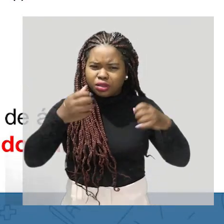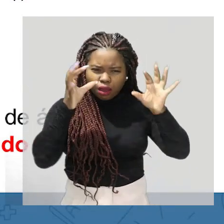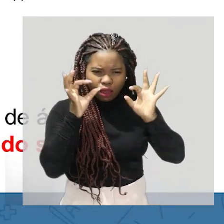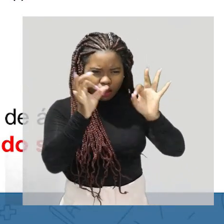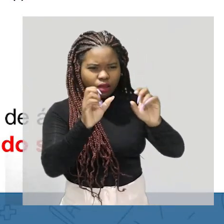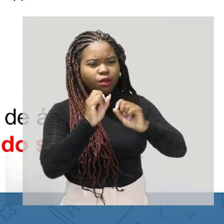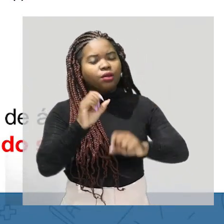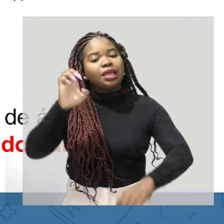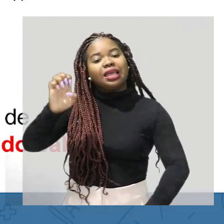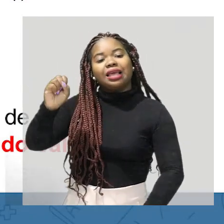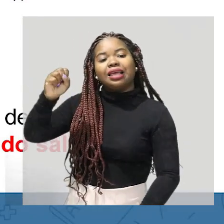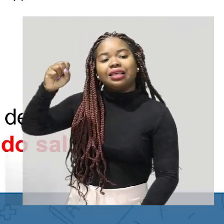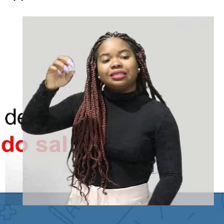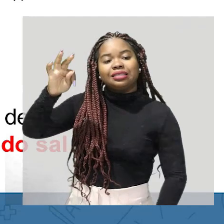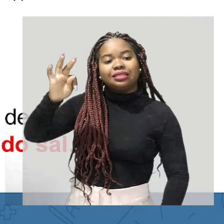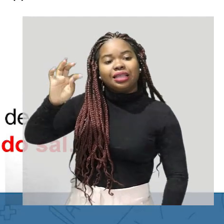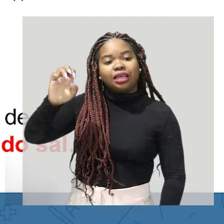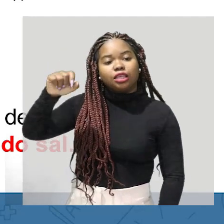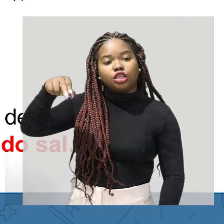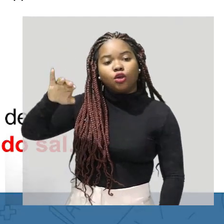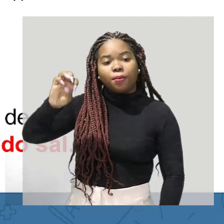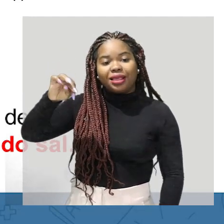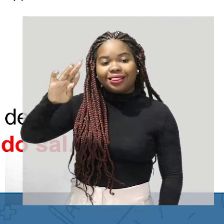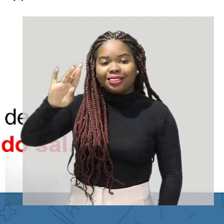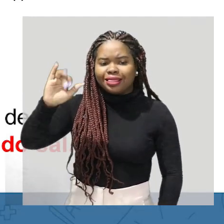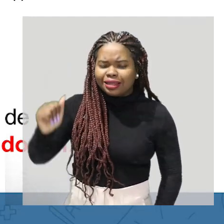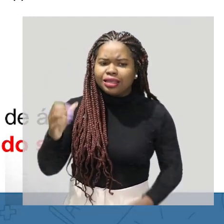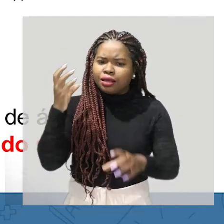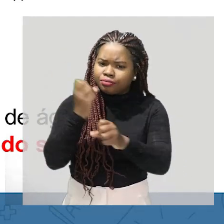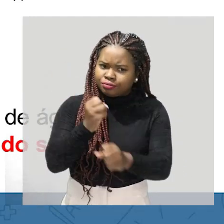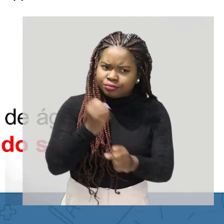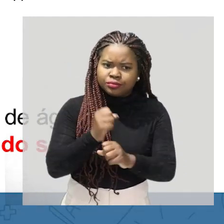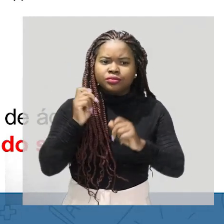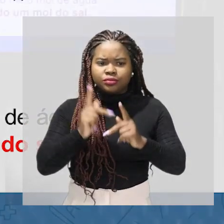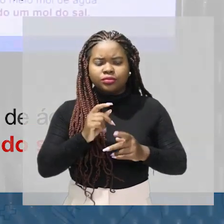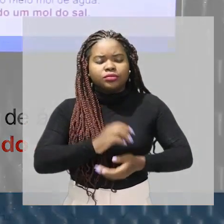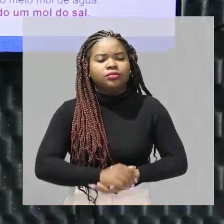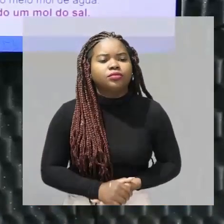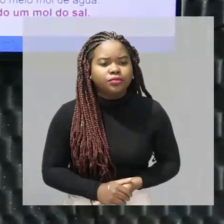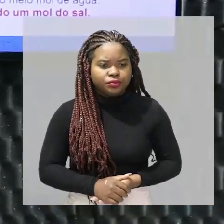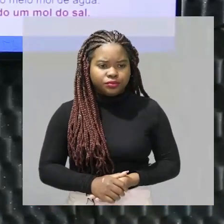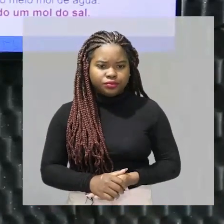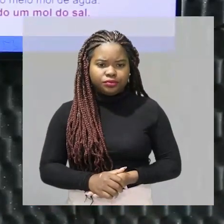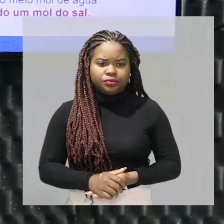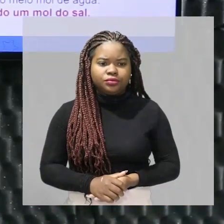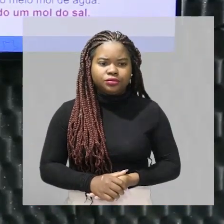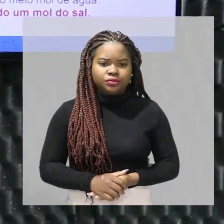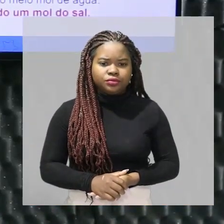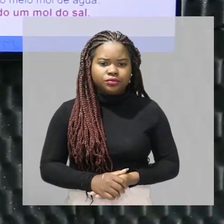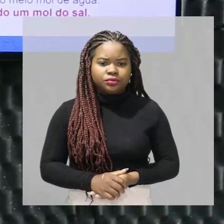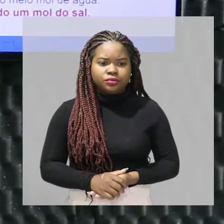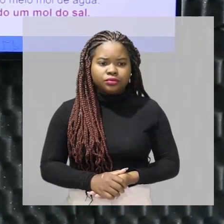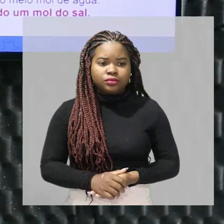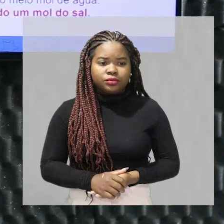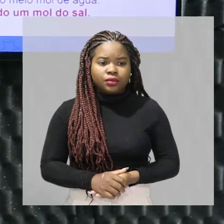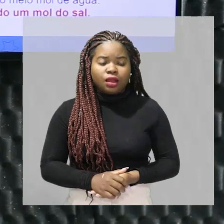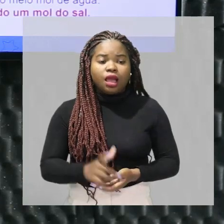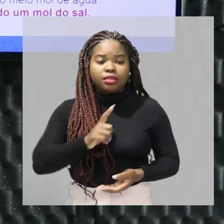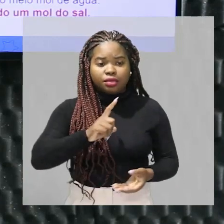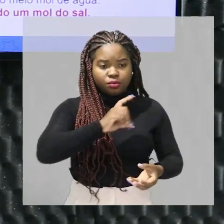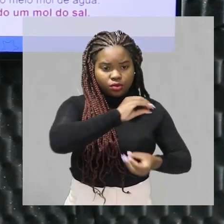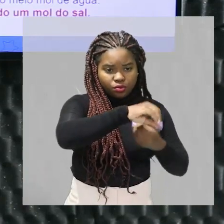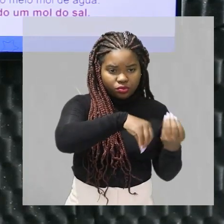à estequiometria da reação, ok? Aos coeficientes estequiométricos. Então, segundo a nossa